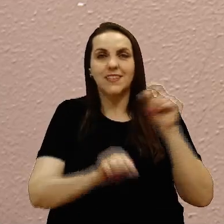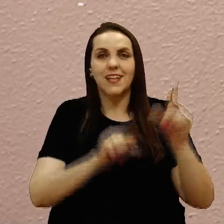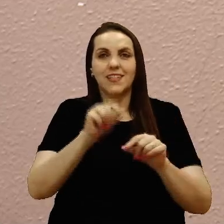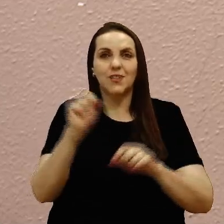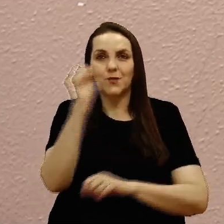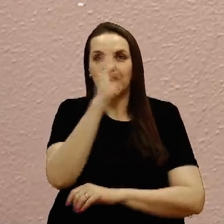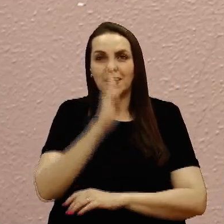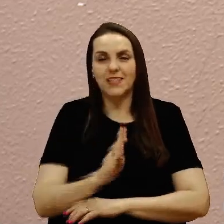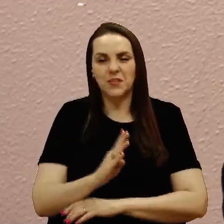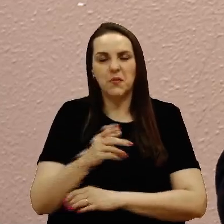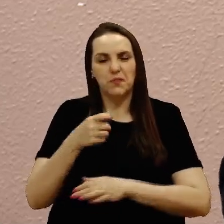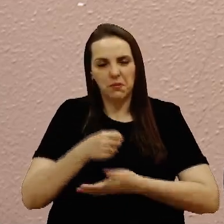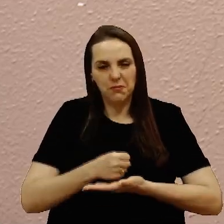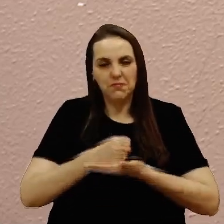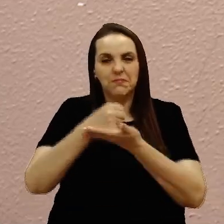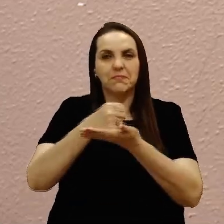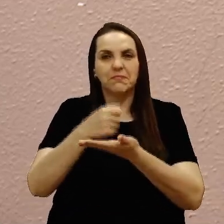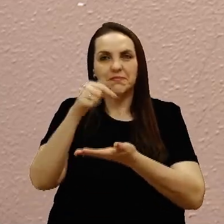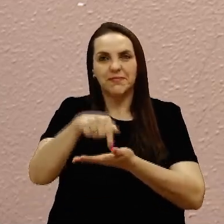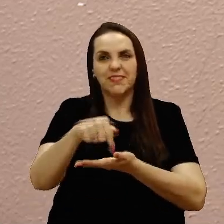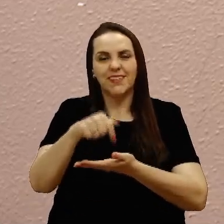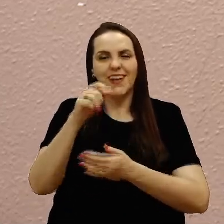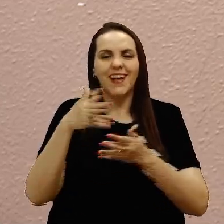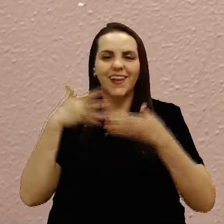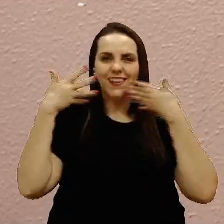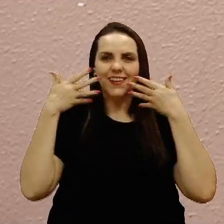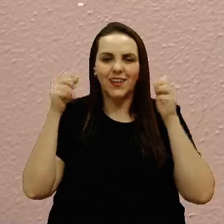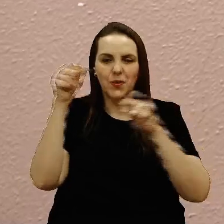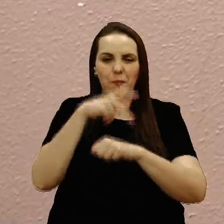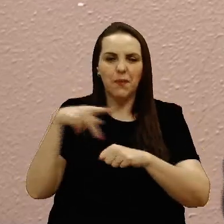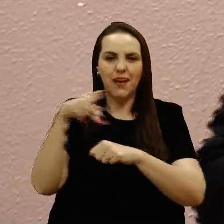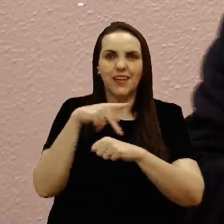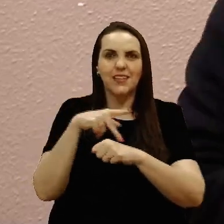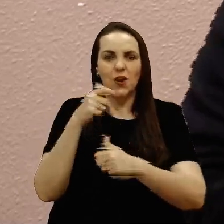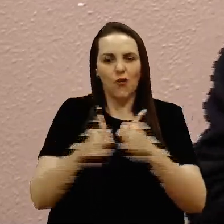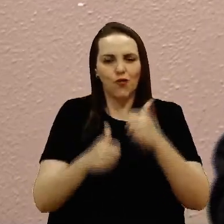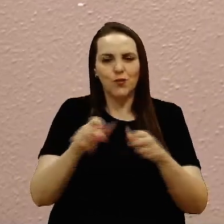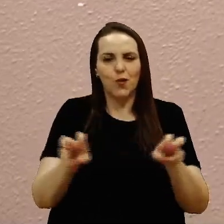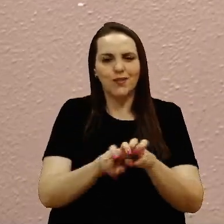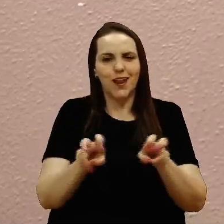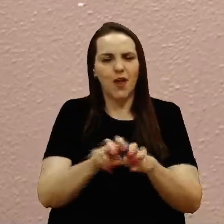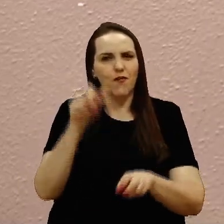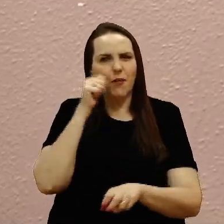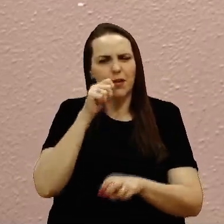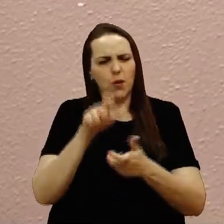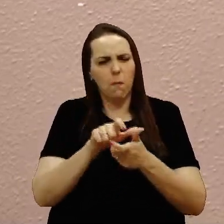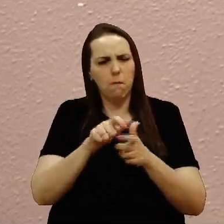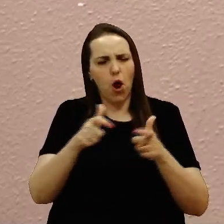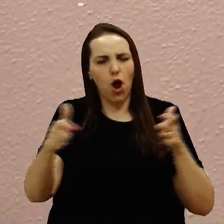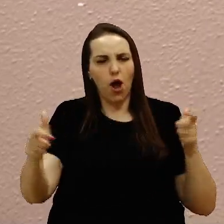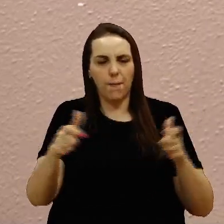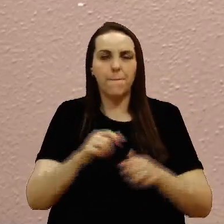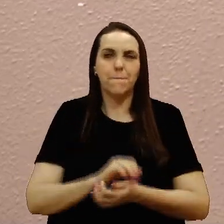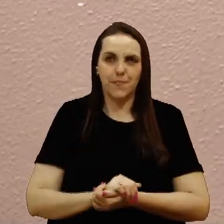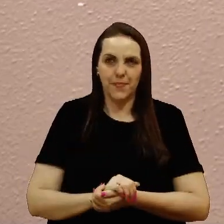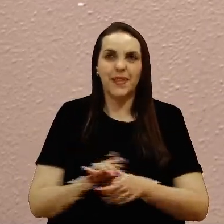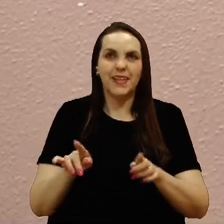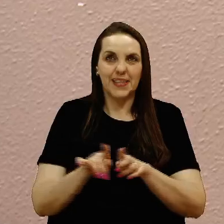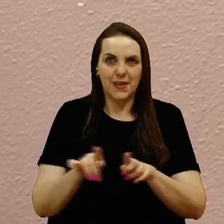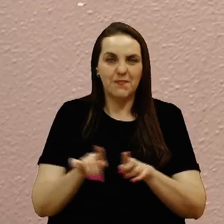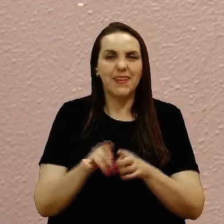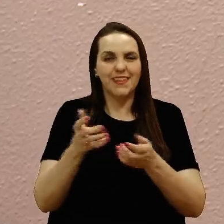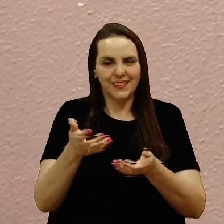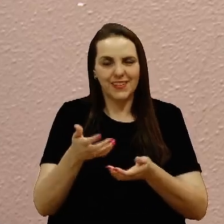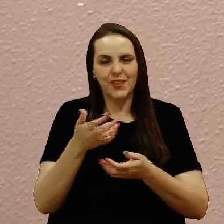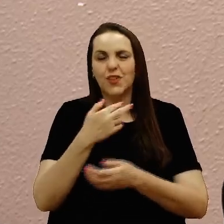para a alegria do nosso país, e demonstrando que o futsal feminino tem crescido cada vez mais. E nessa toada também, senhor presidente, não poderia deixar de